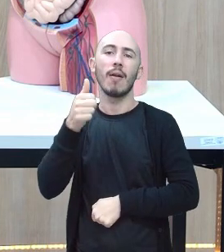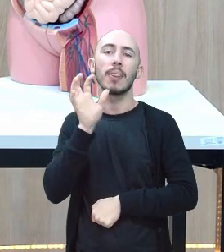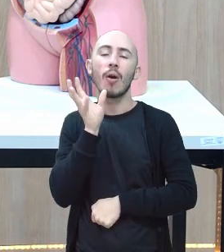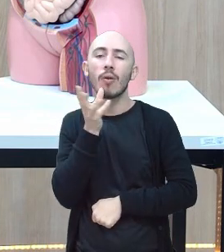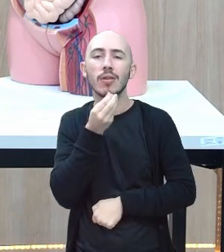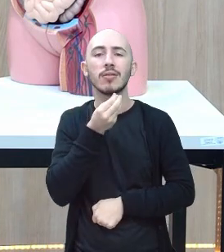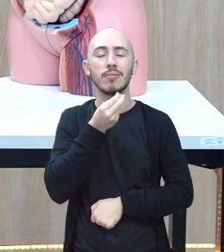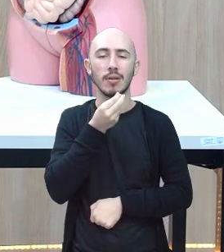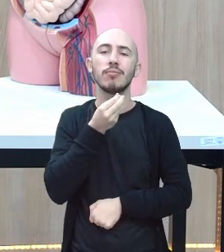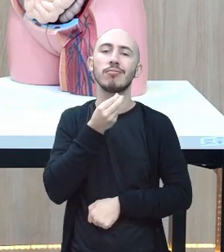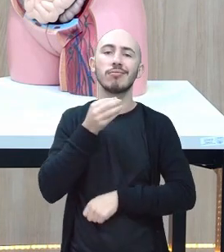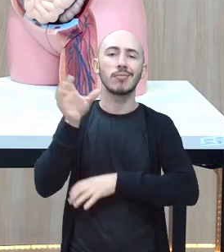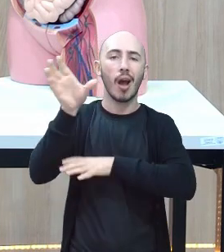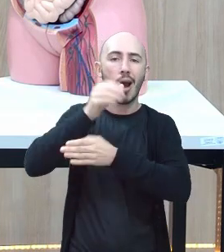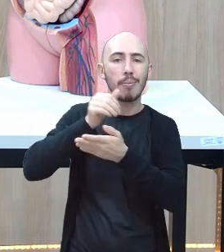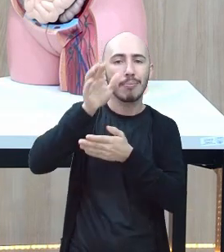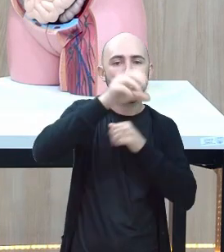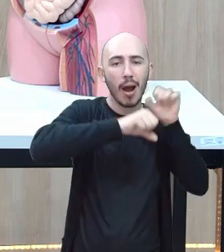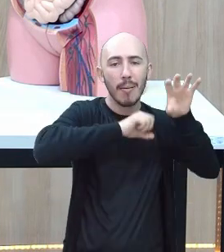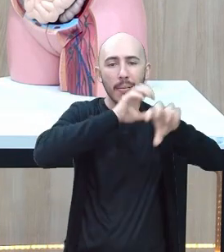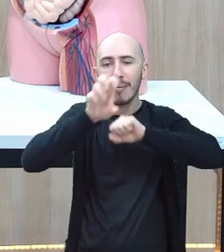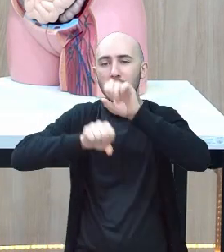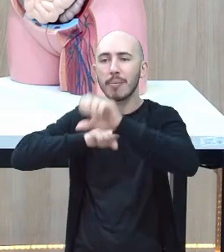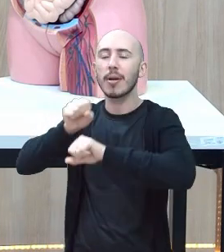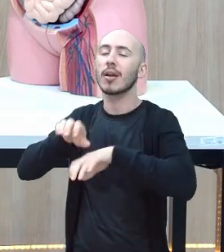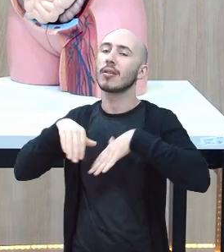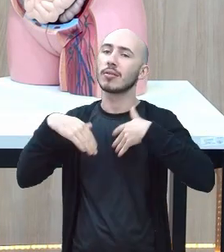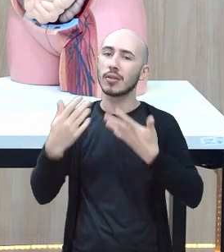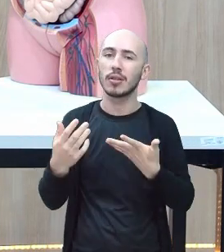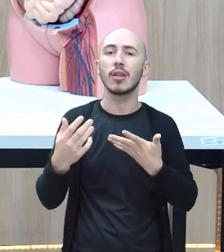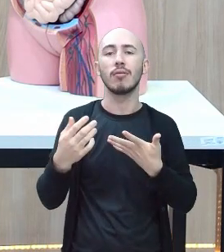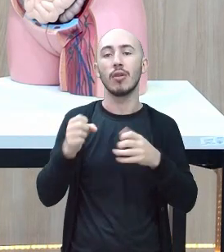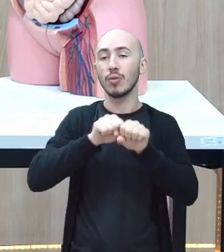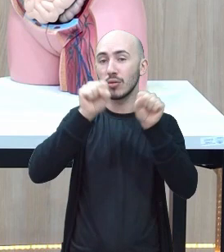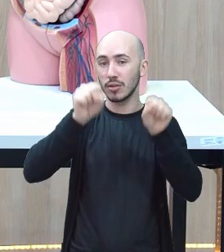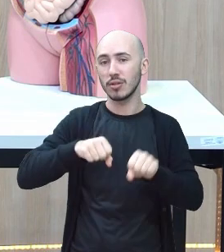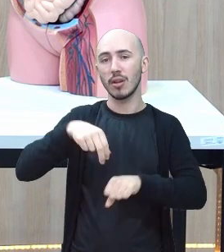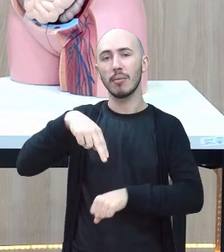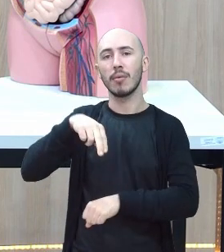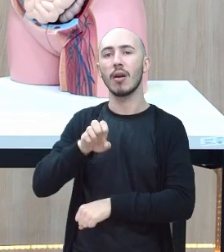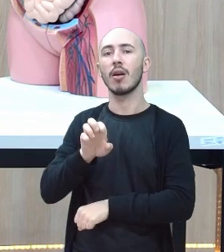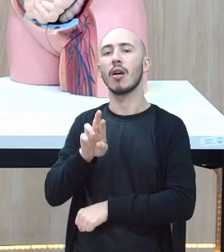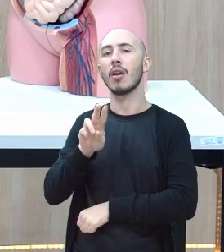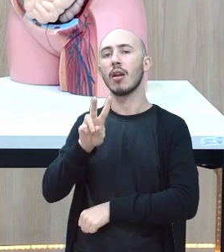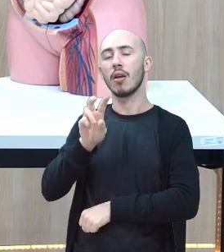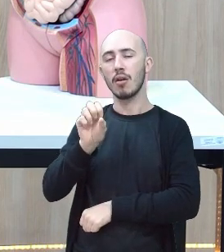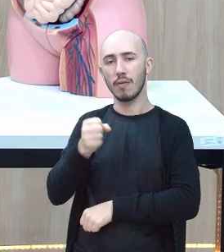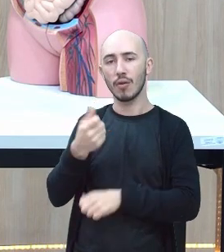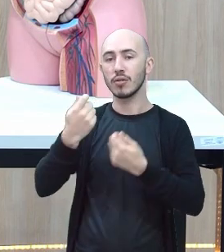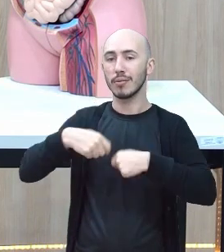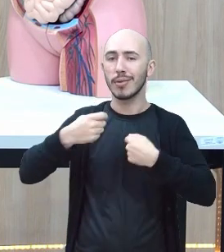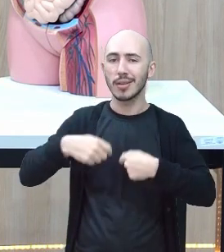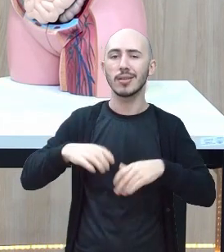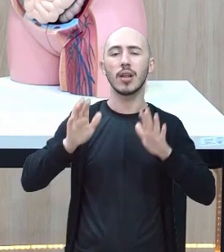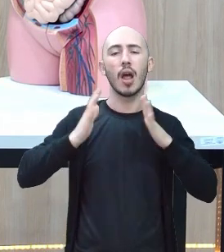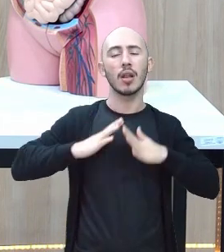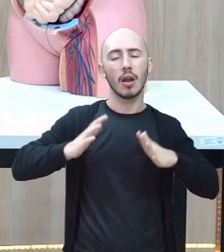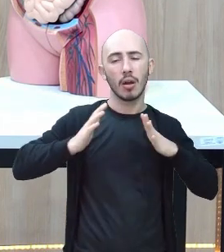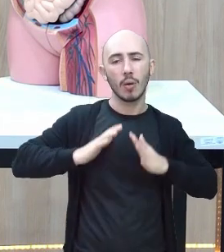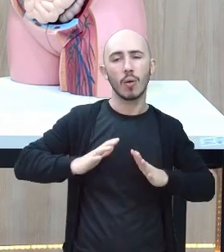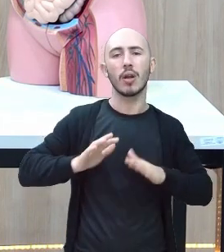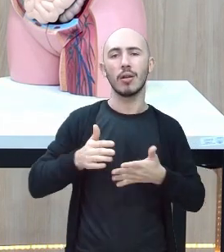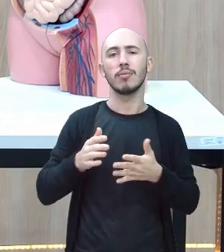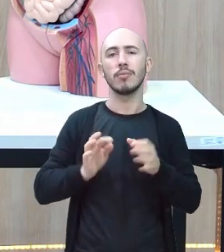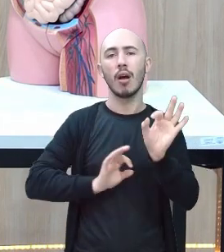o nosso sistema nervoso ele tem que estar bem descansado. Nós temos que ter as nossas atividades diárias bem divididas,